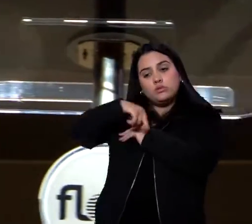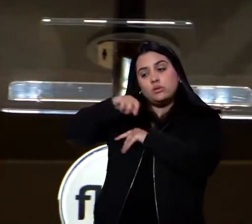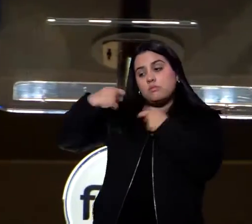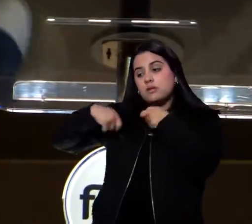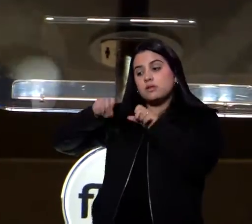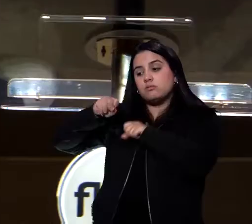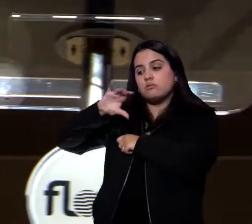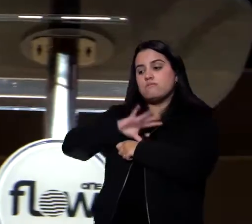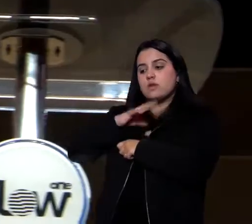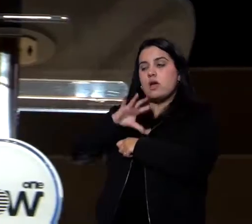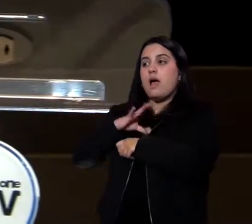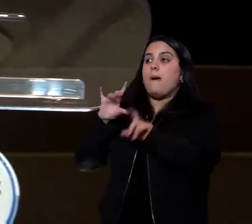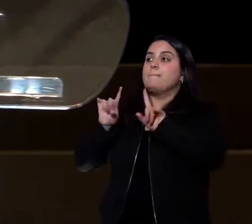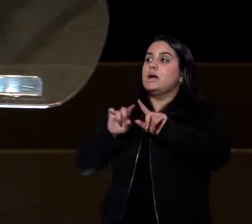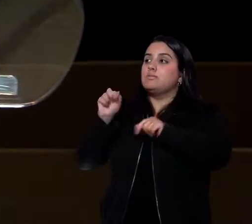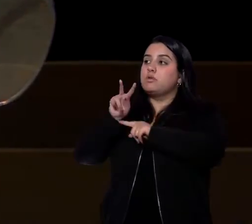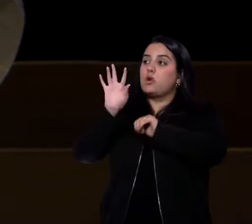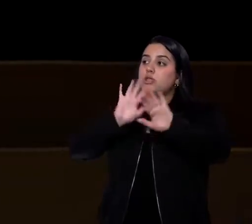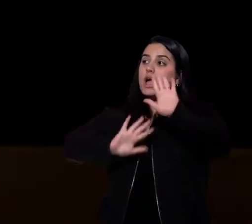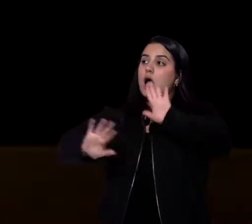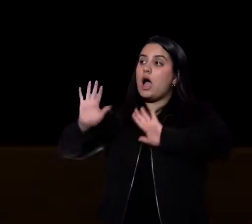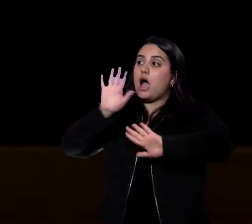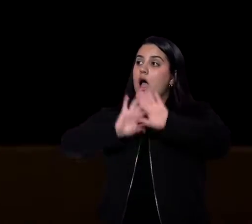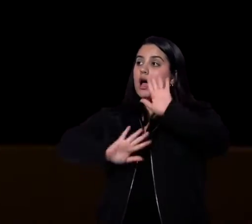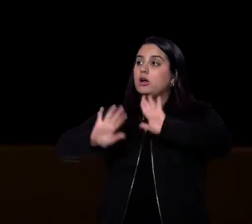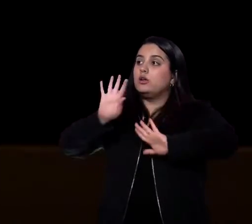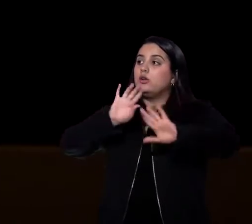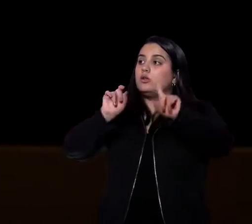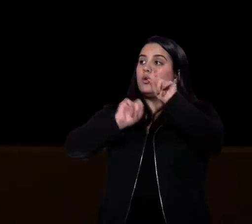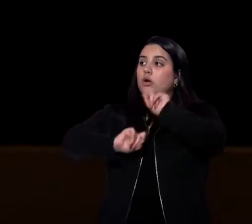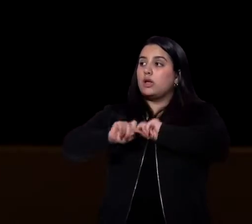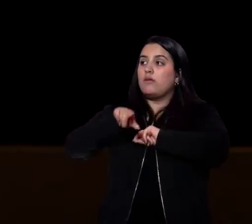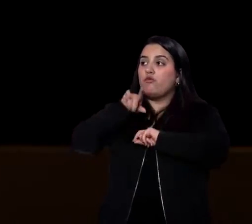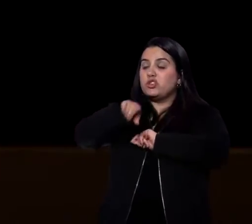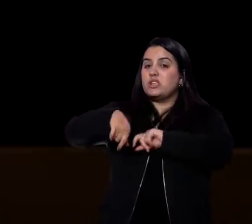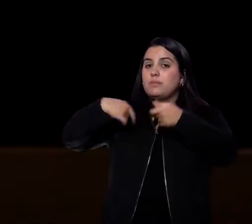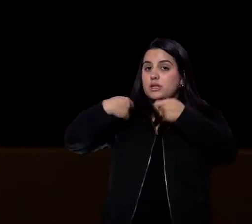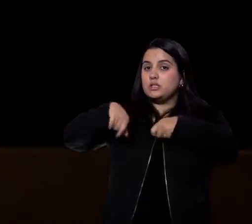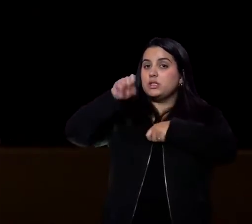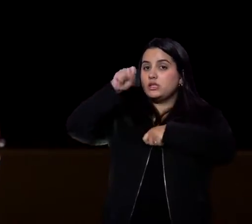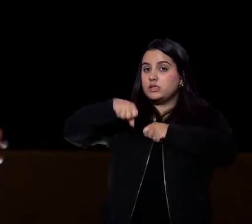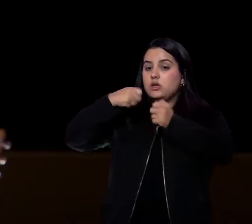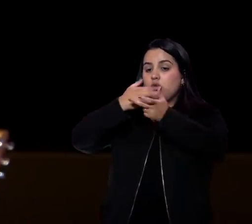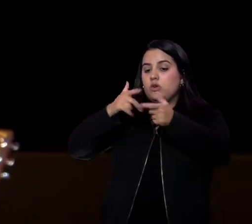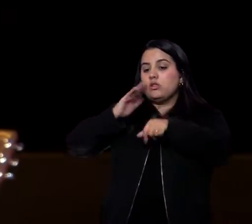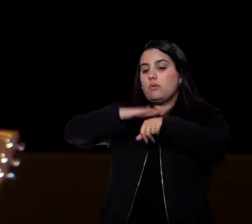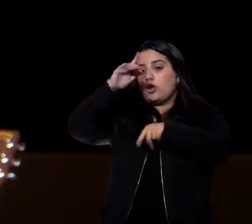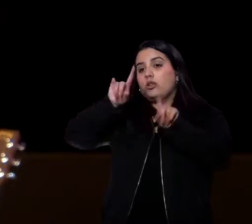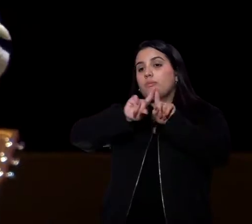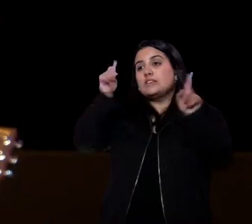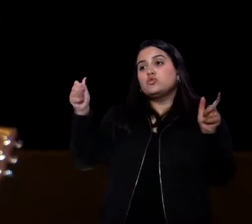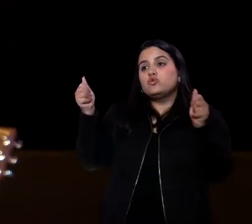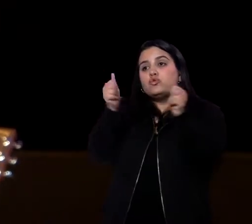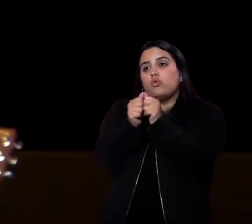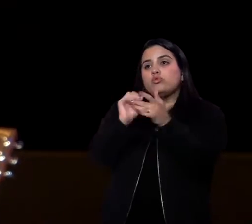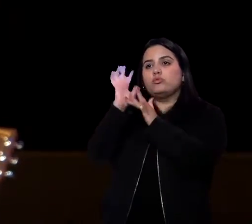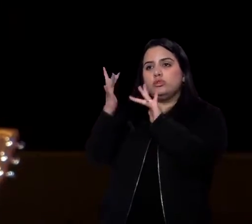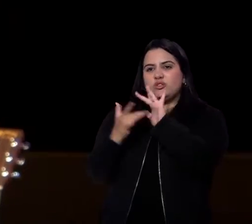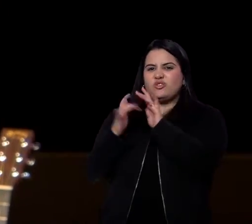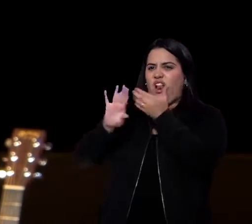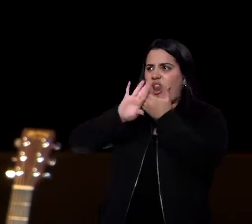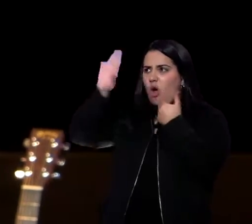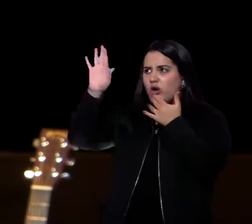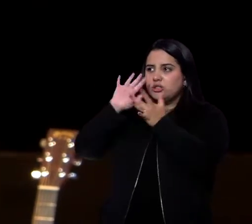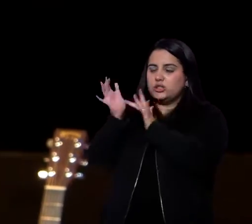cuidado para você não querer fazer coisas maiores sem Jesus do seu lado. Mas agora eu quero te perguntar também, você